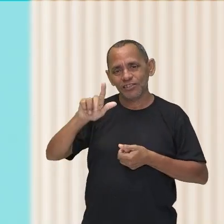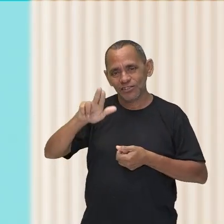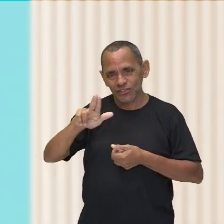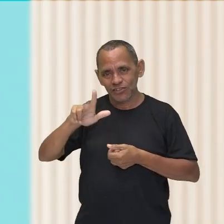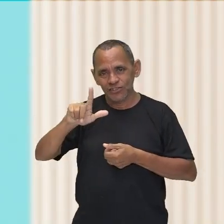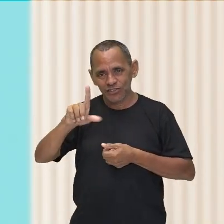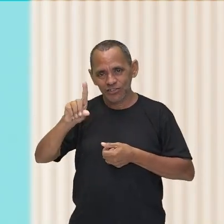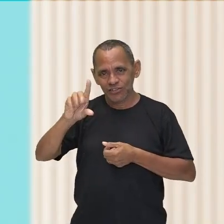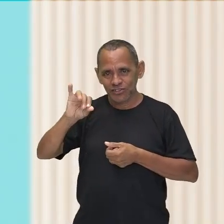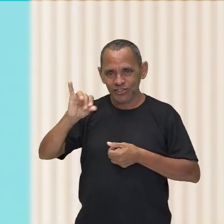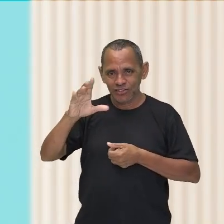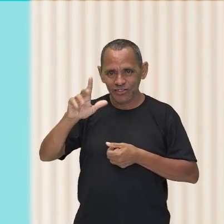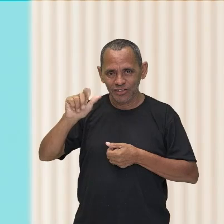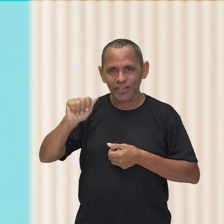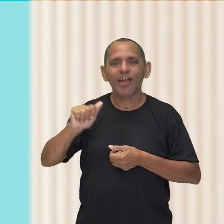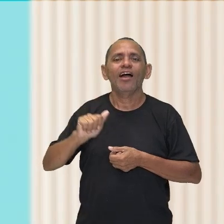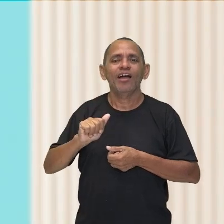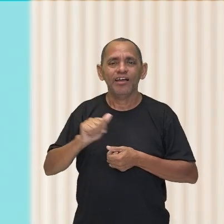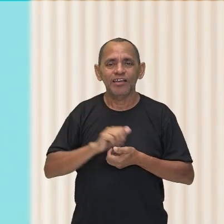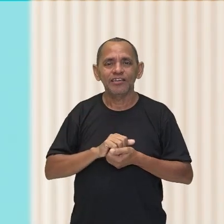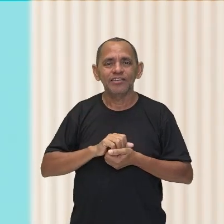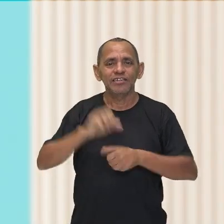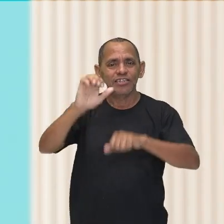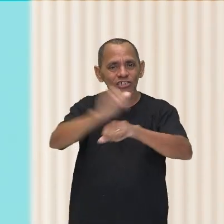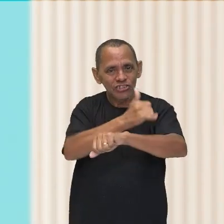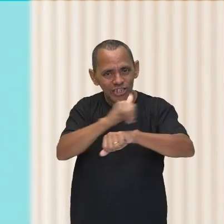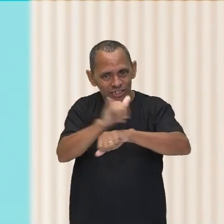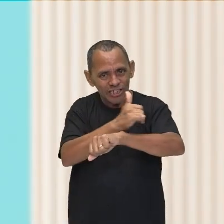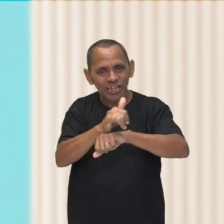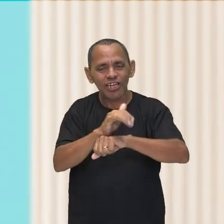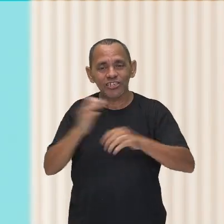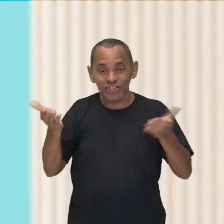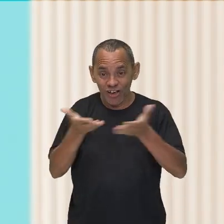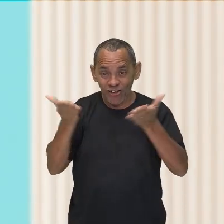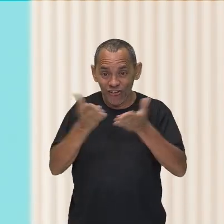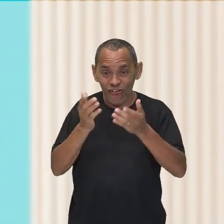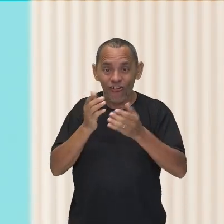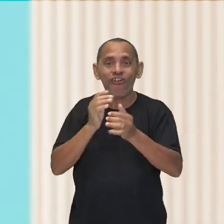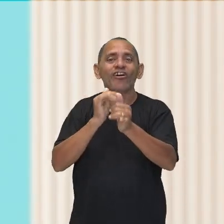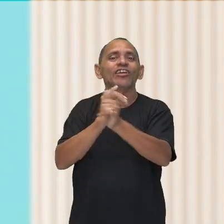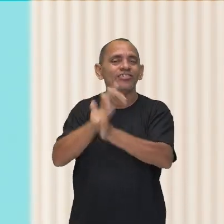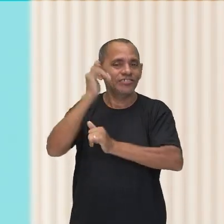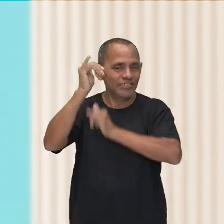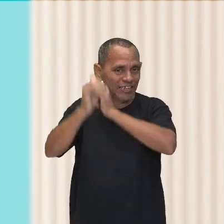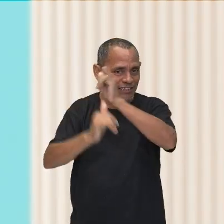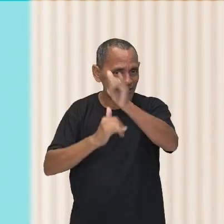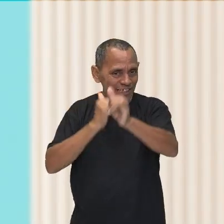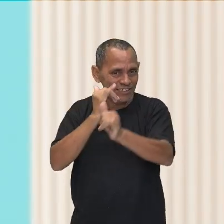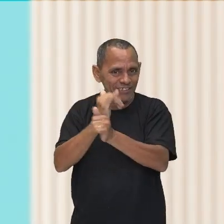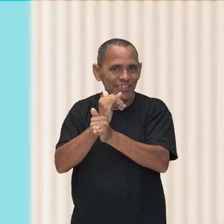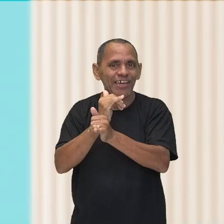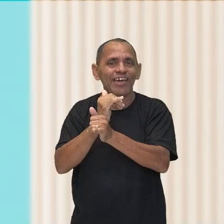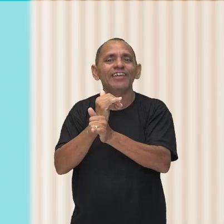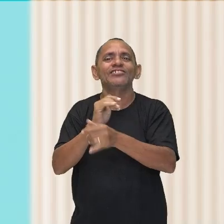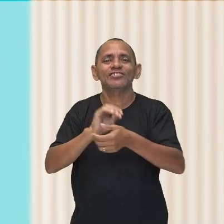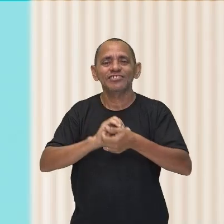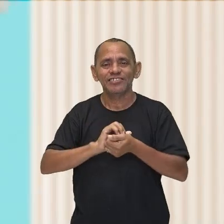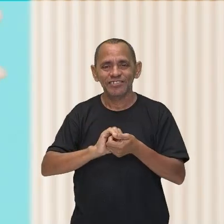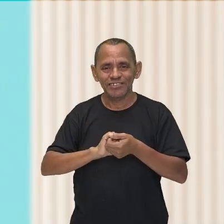ainda tem um futebol aí dos jogos eletrônicos, né? Ainda nem deu tempo de entrar aqui na nossa aula, vai